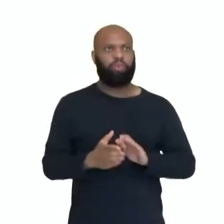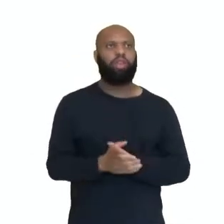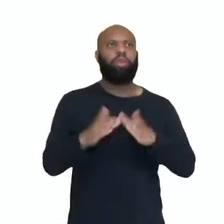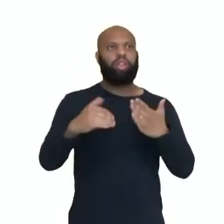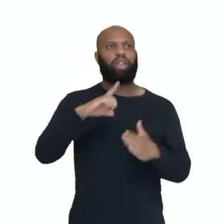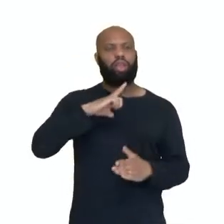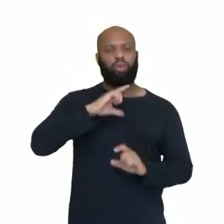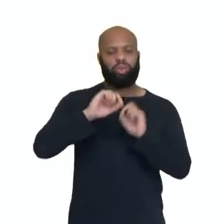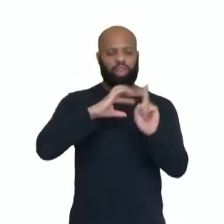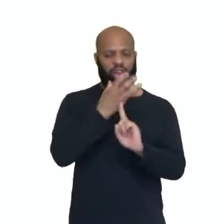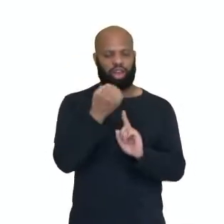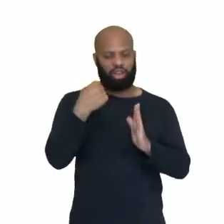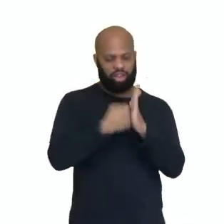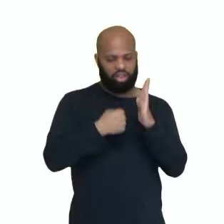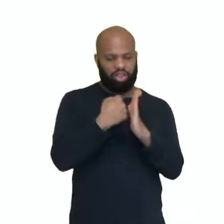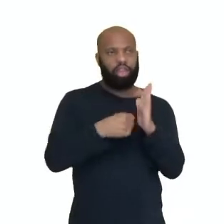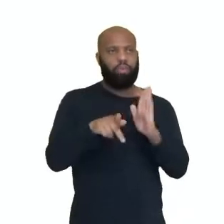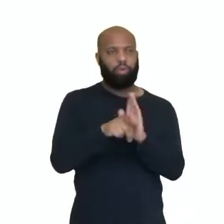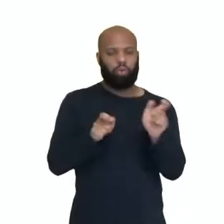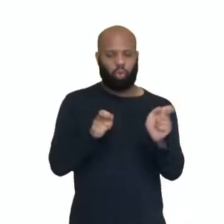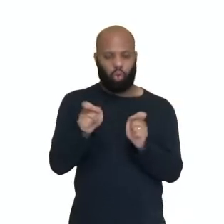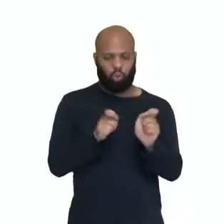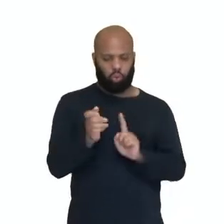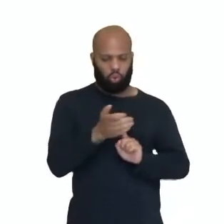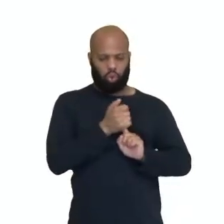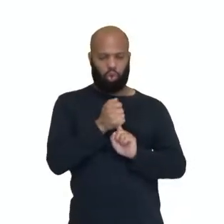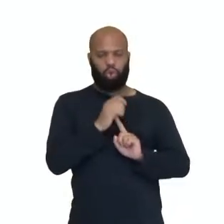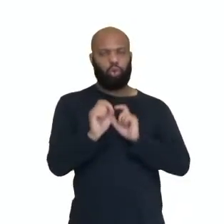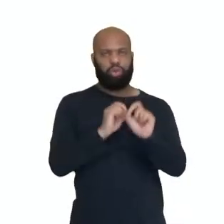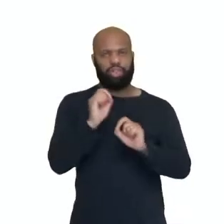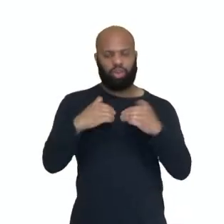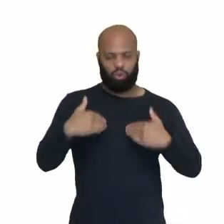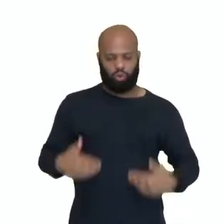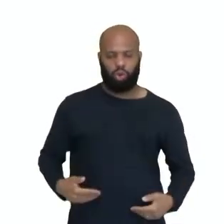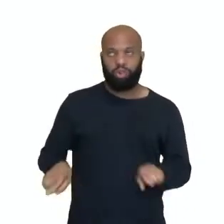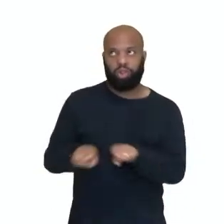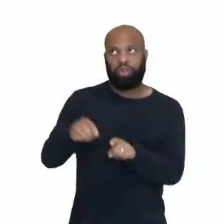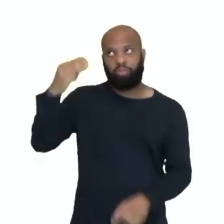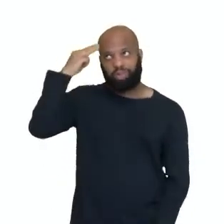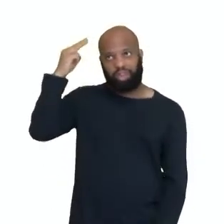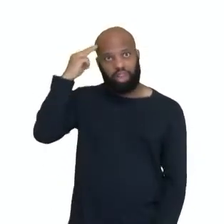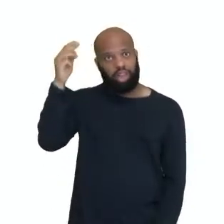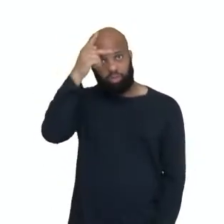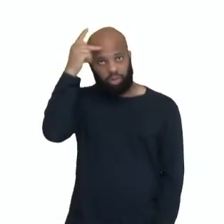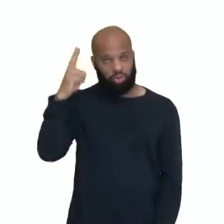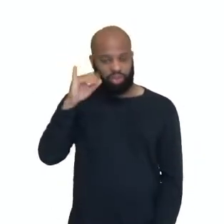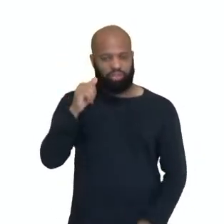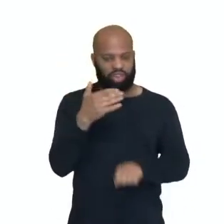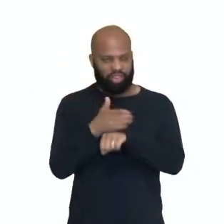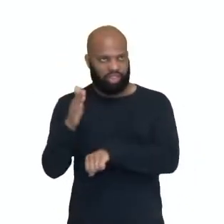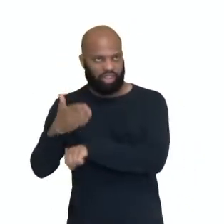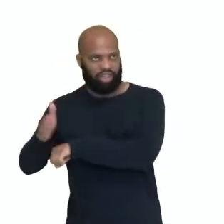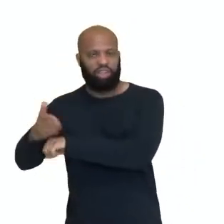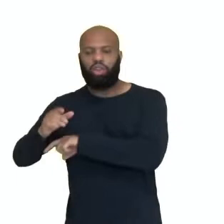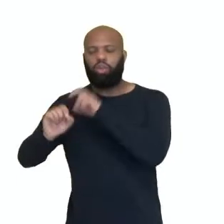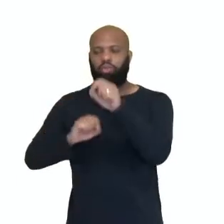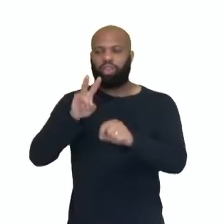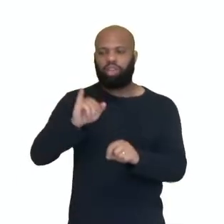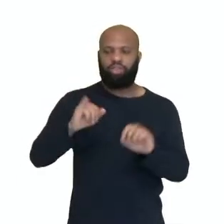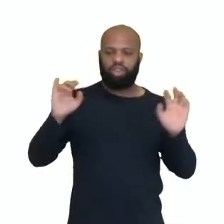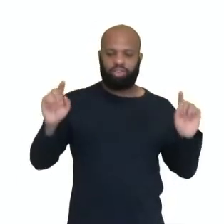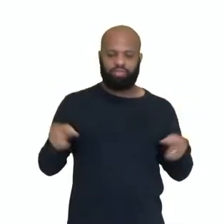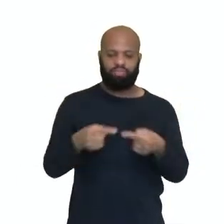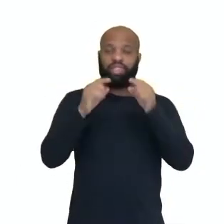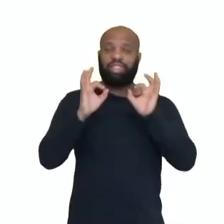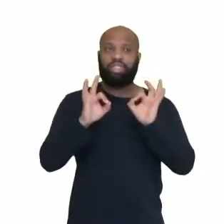uma arte de autocontrole físico e mental que propicia a seus praticantes, aikidokas, a